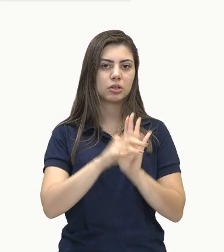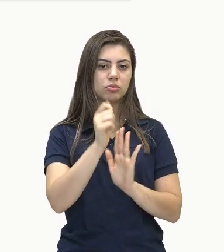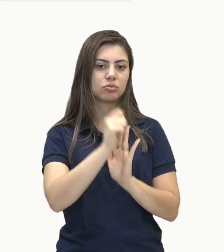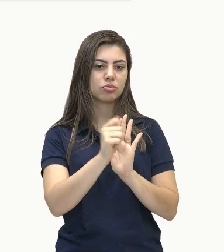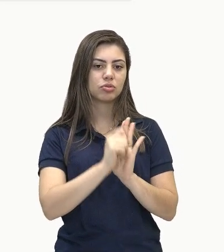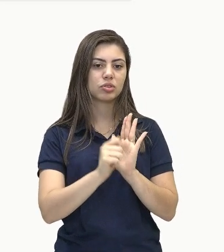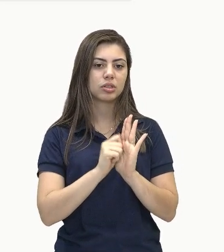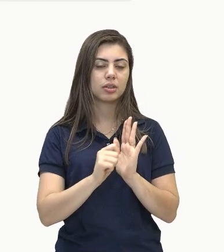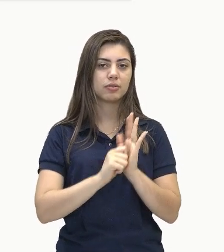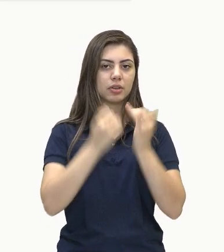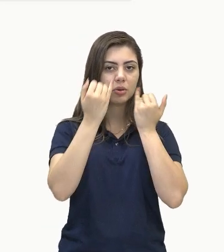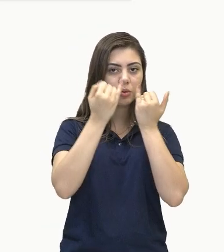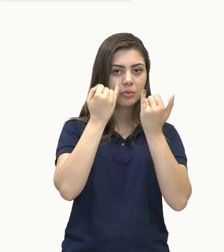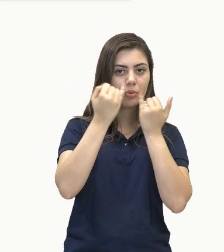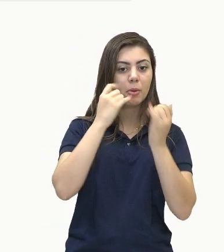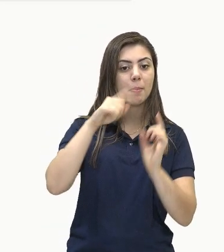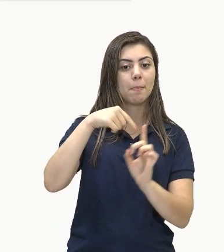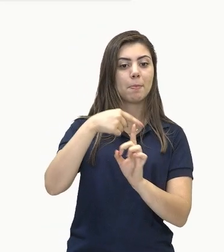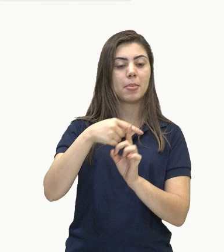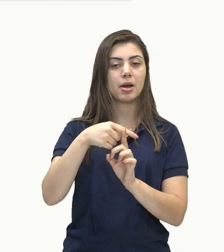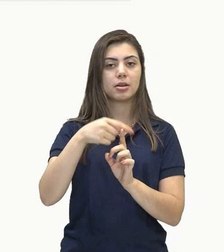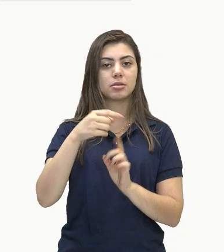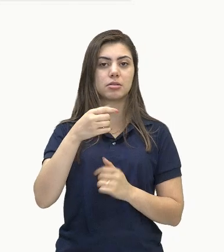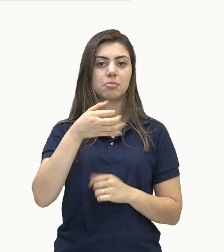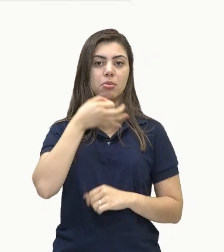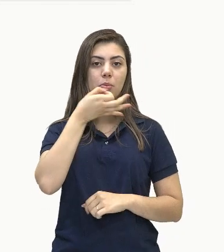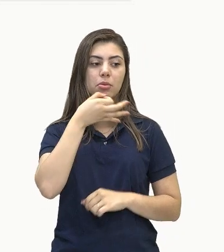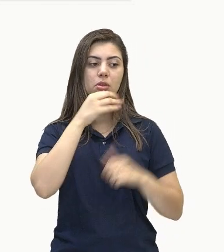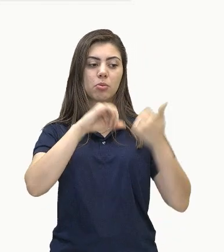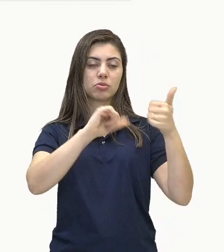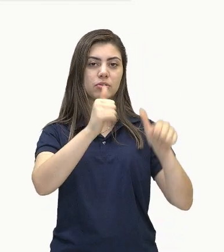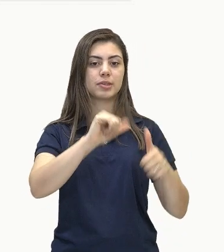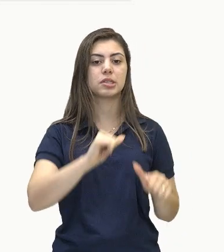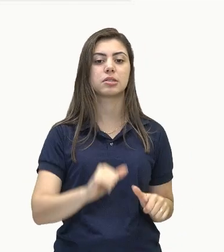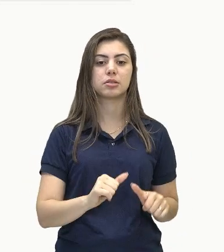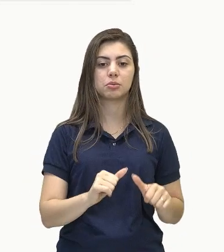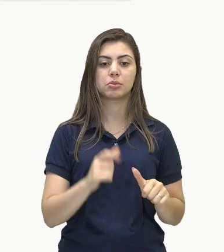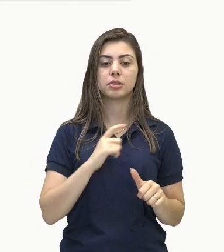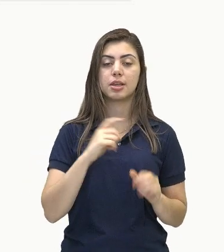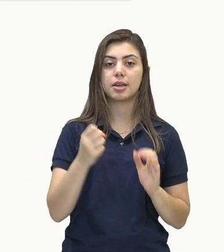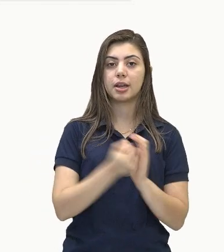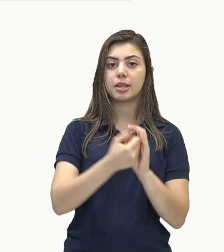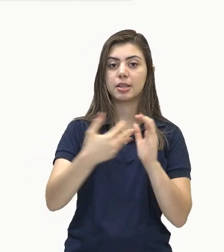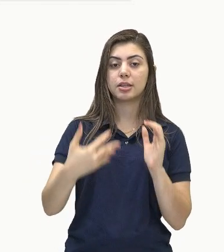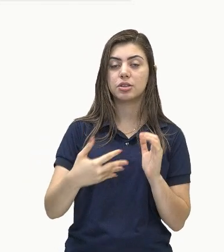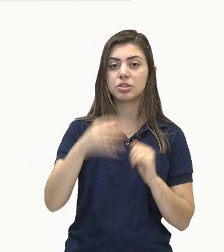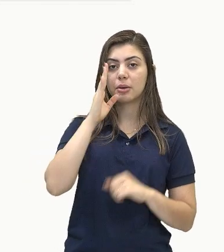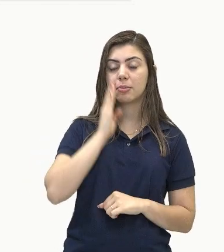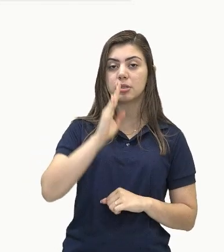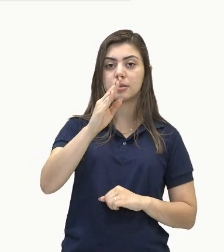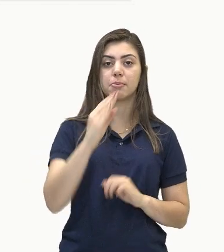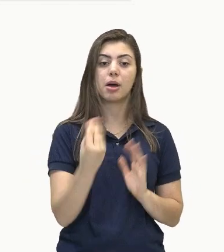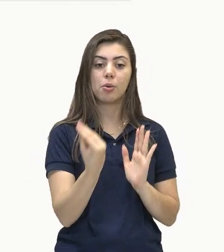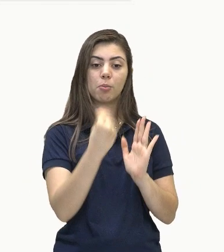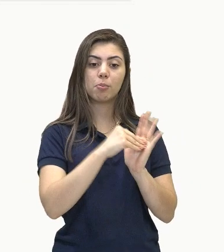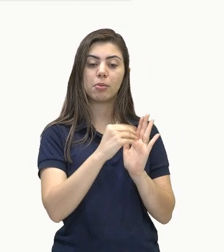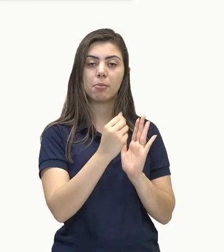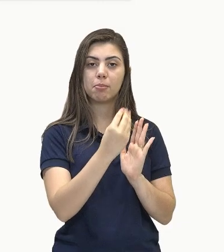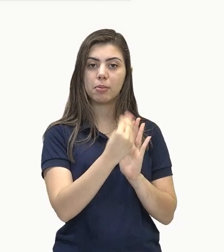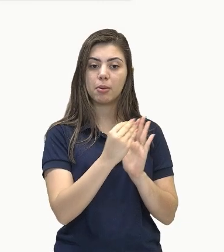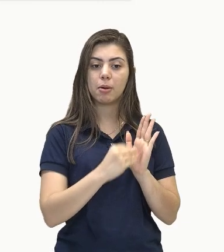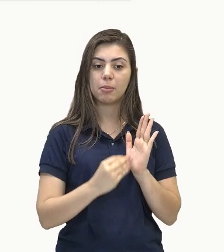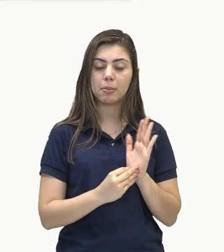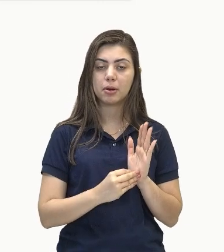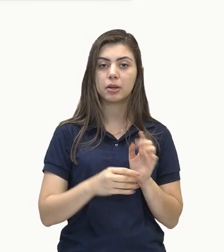descrever os principais aspectos e vai avaliar os pontos